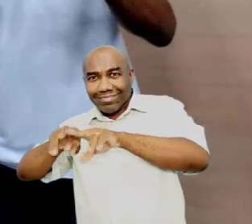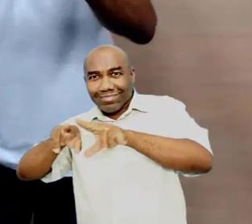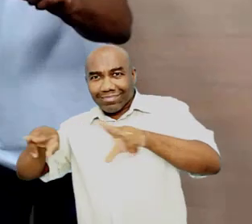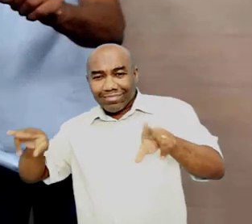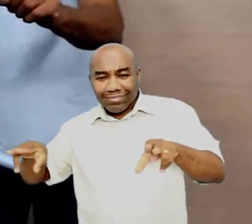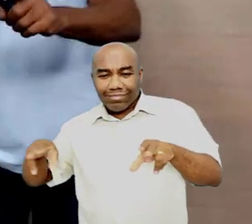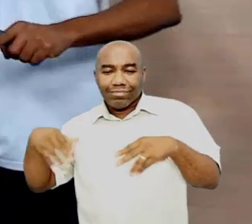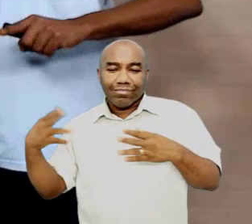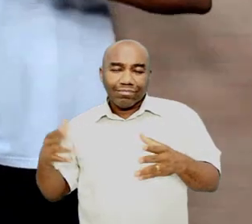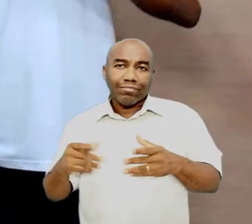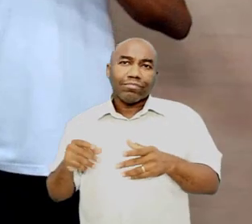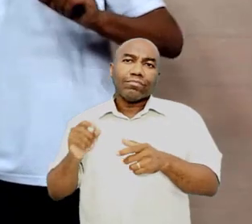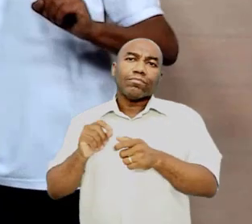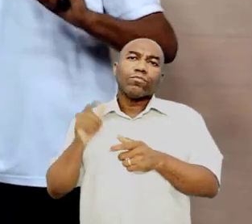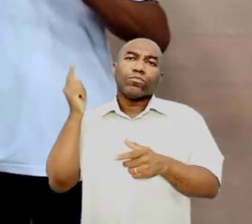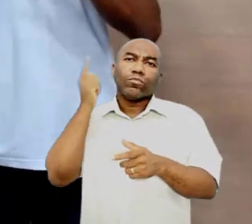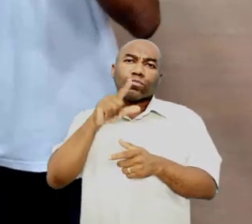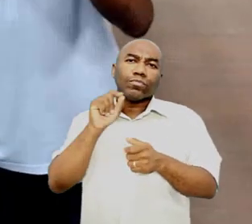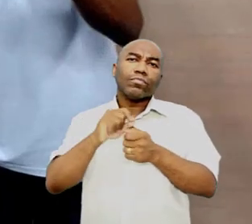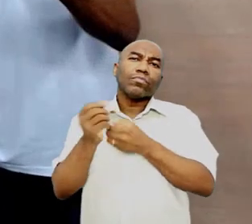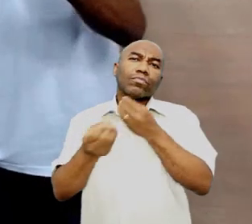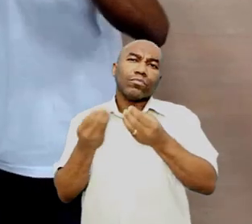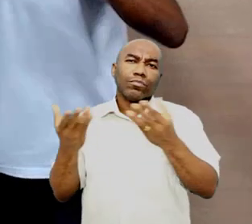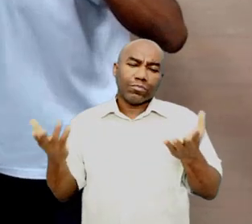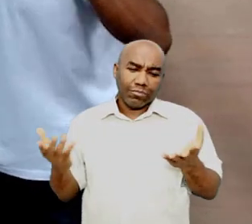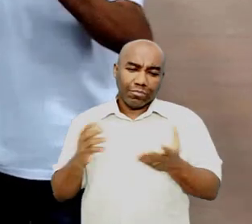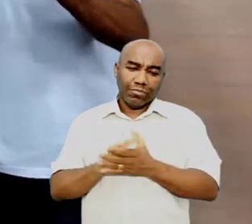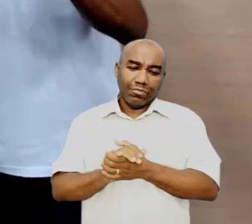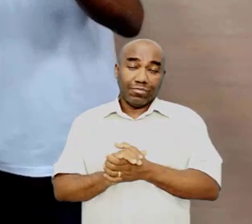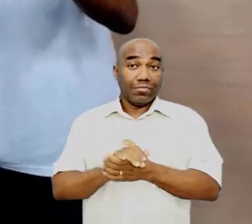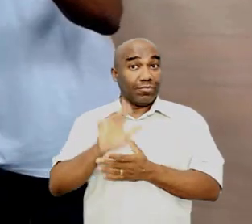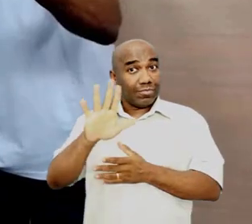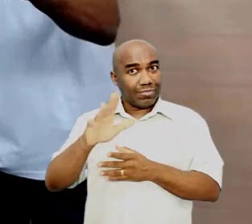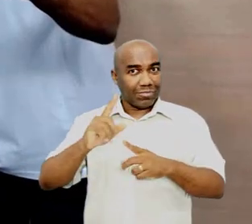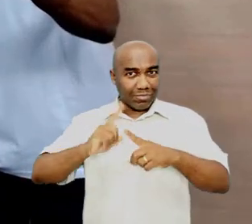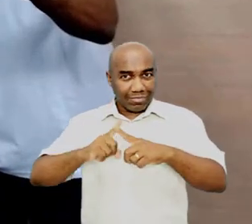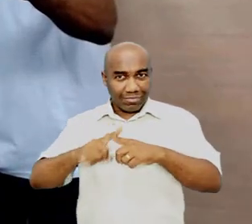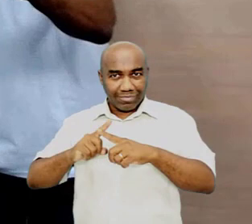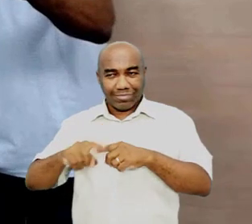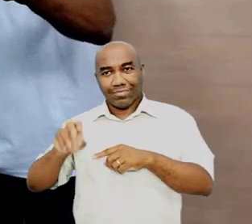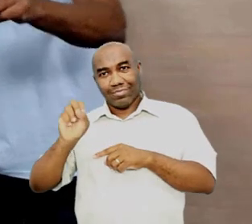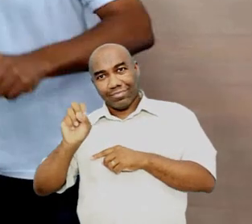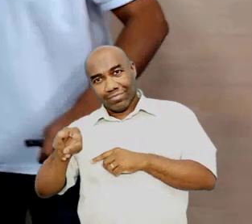A cápsula, o vírus, rouba da minha célula.